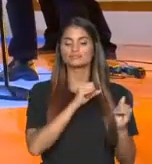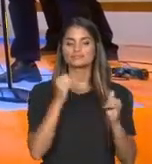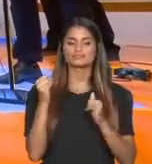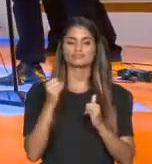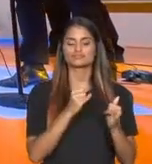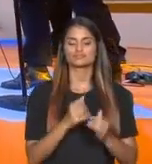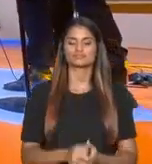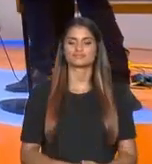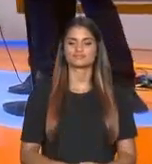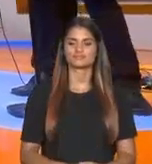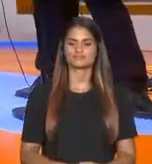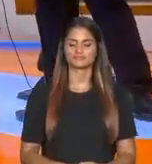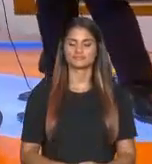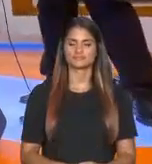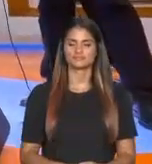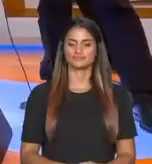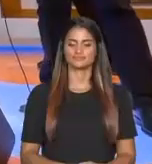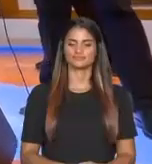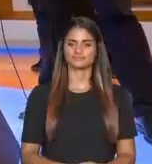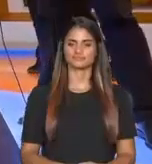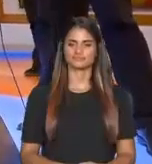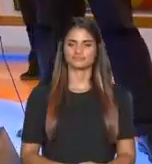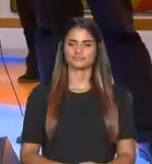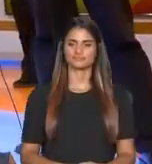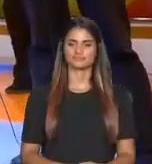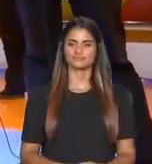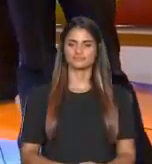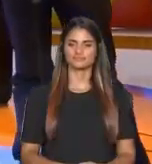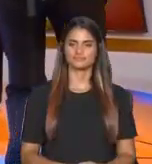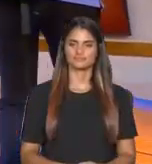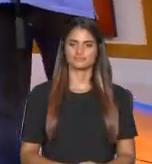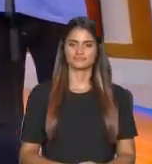do desafio. Terceiro.